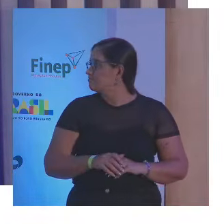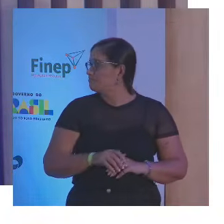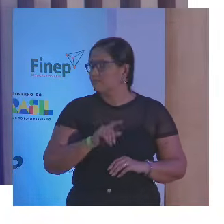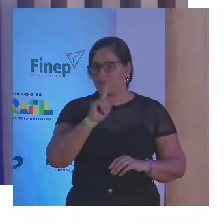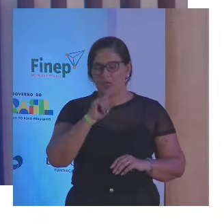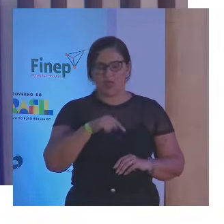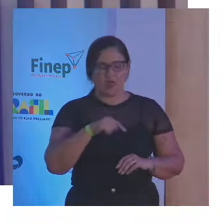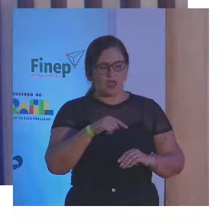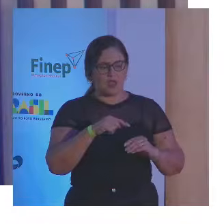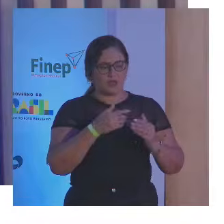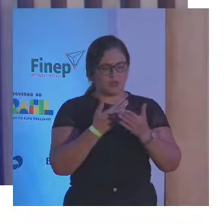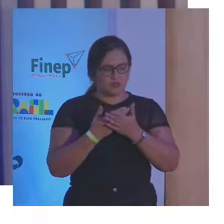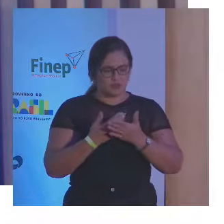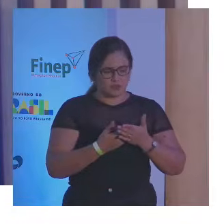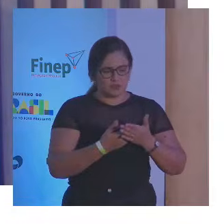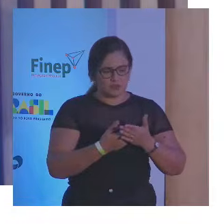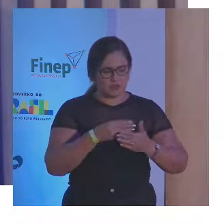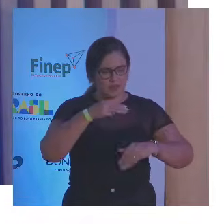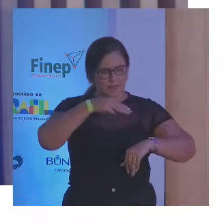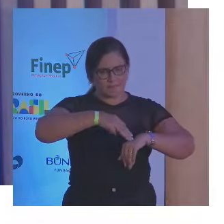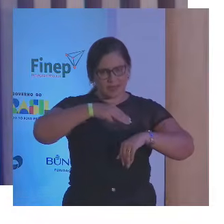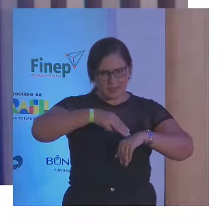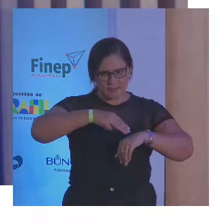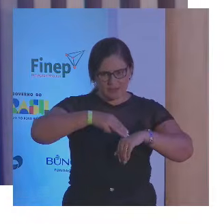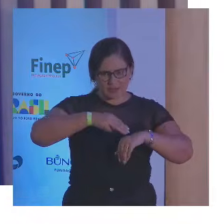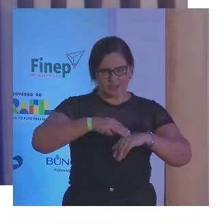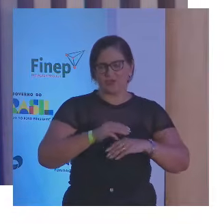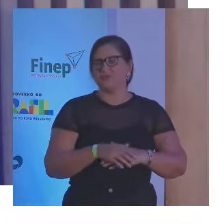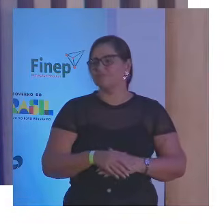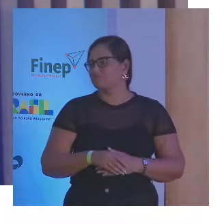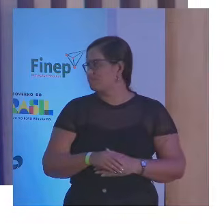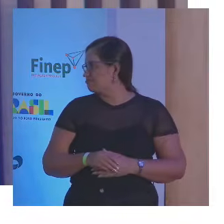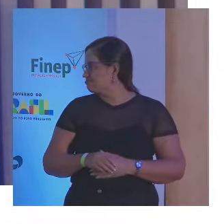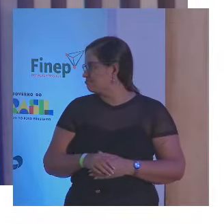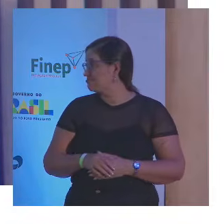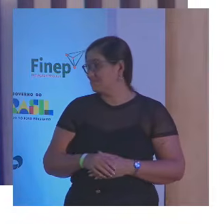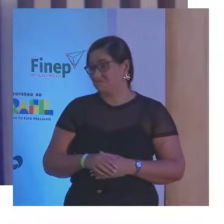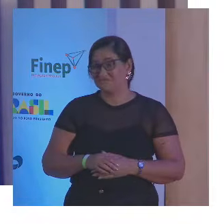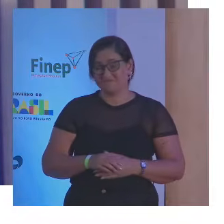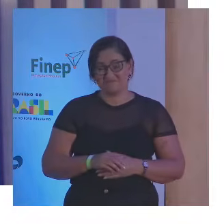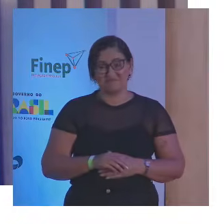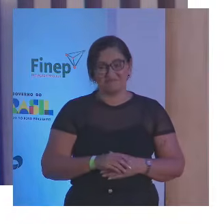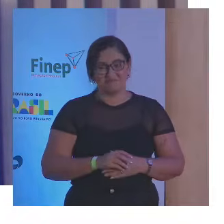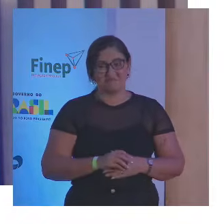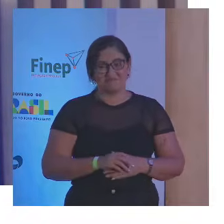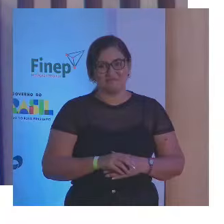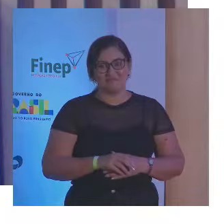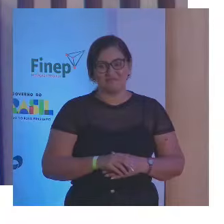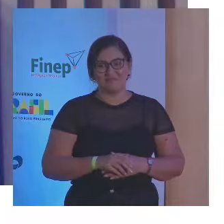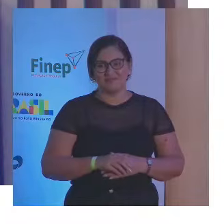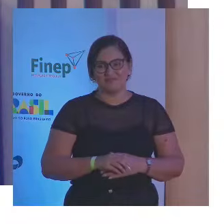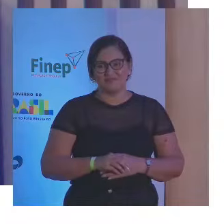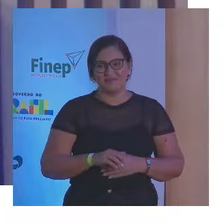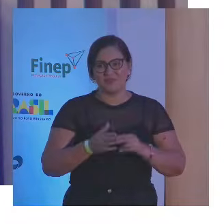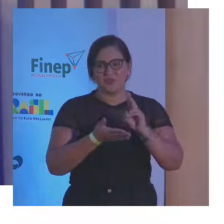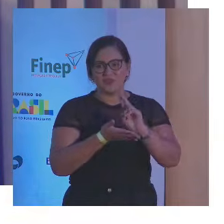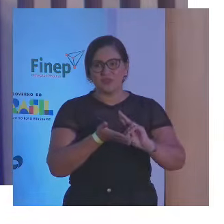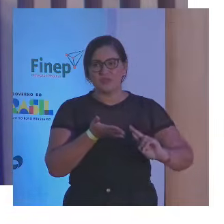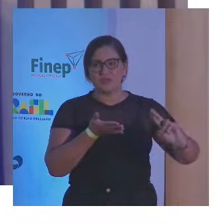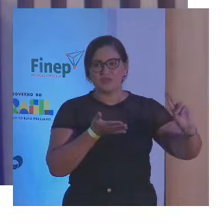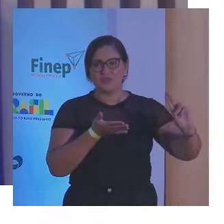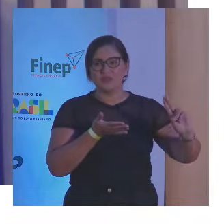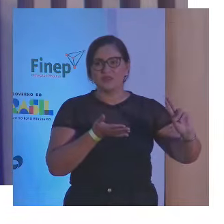é bacharel em matemática, né, por incrível que pareça, e pela Universidade